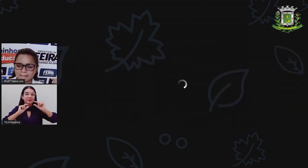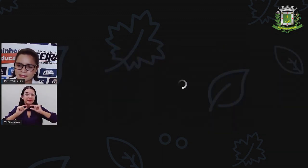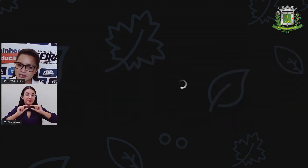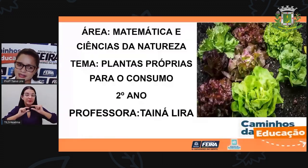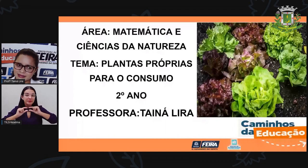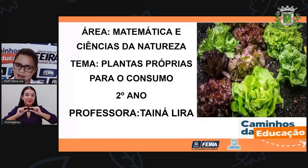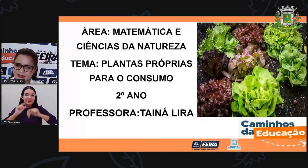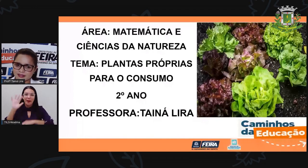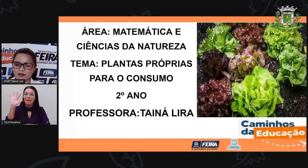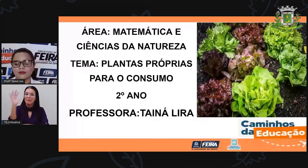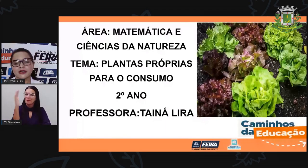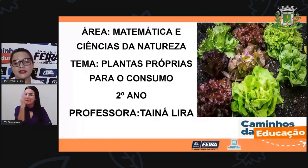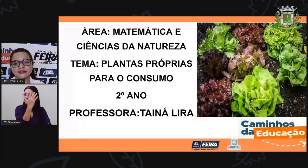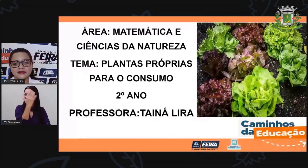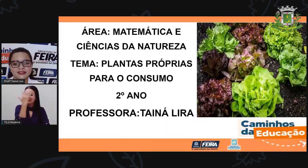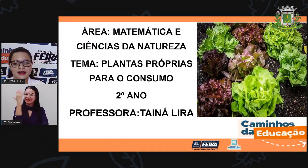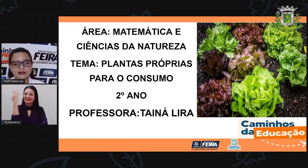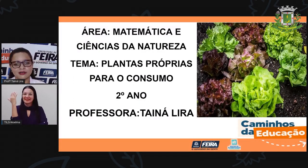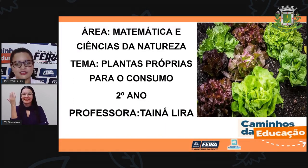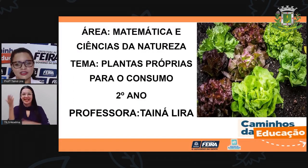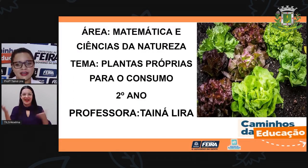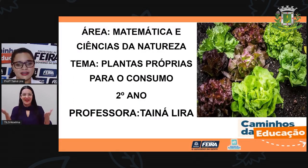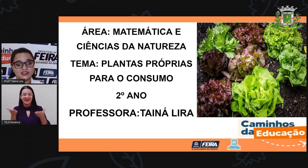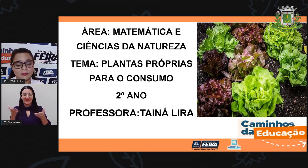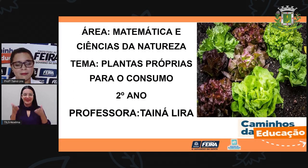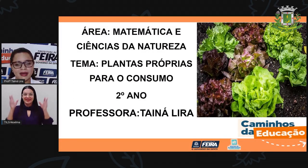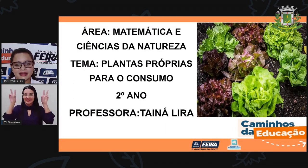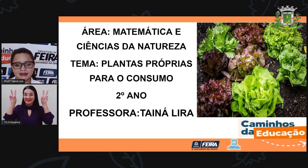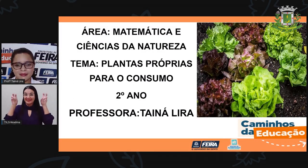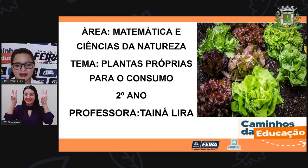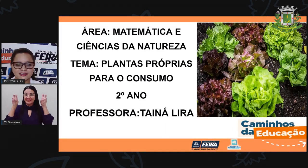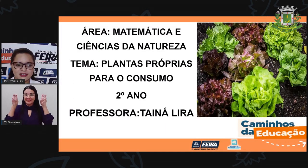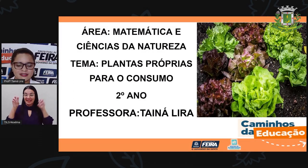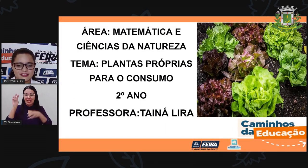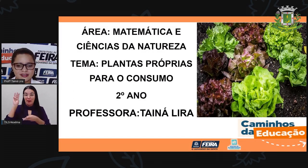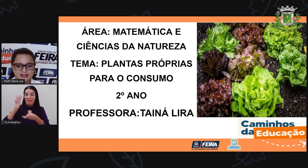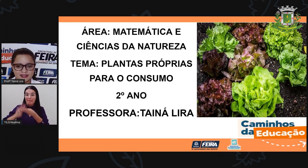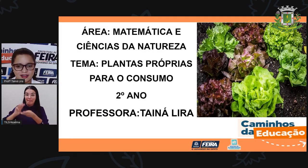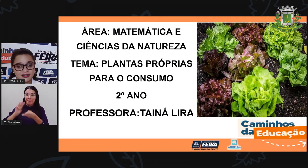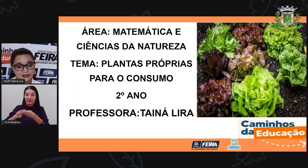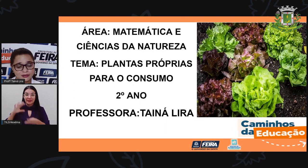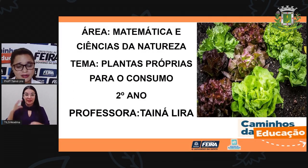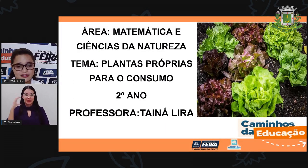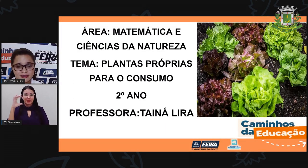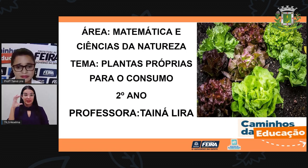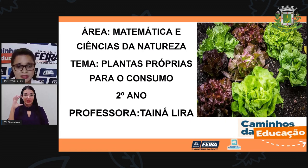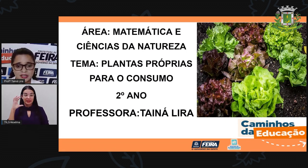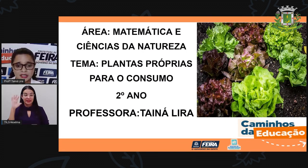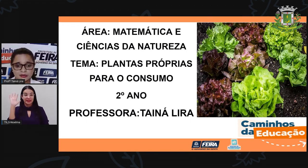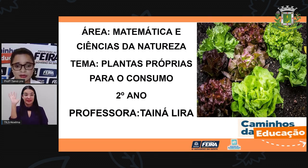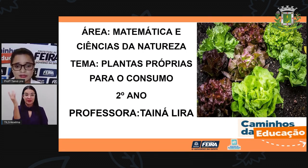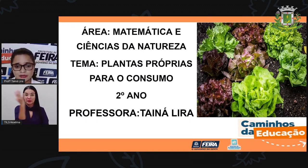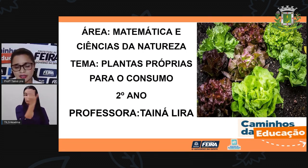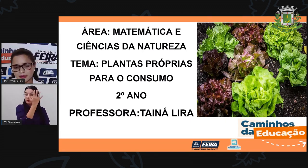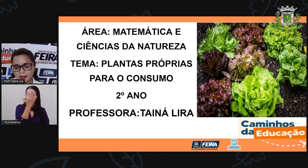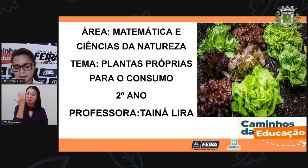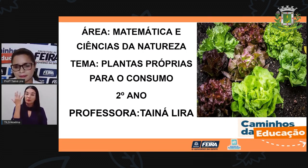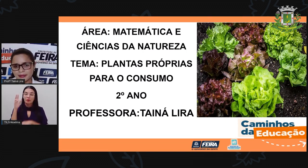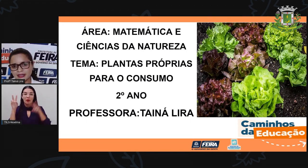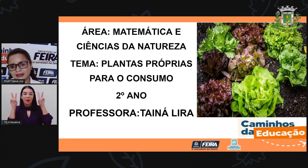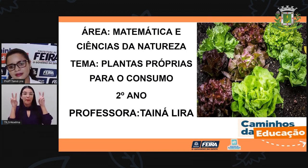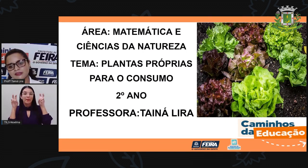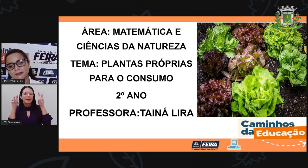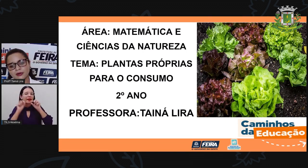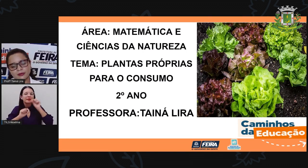plantas. Nossa aula hoje na área de matemática e ciências da natureza e o nosso tema